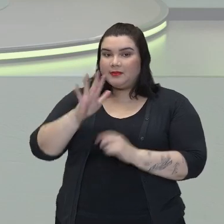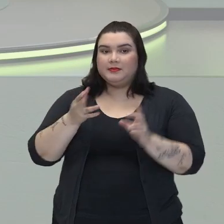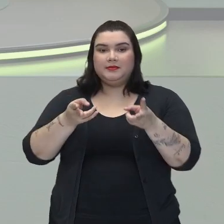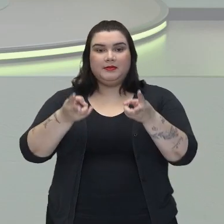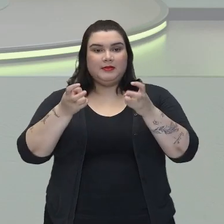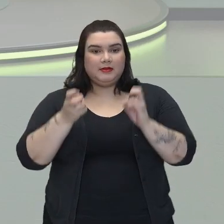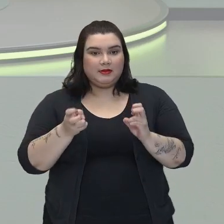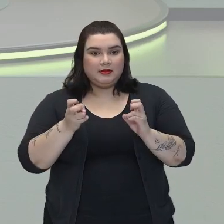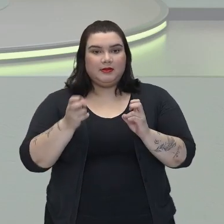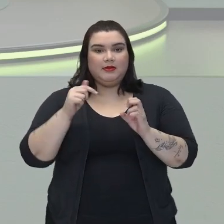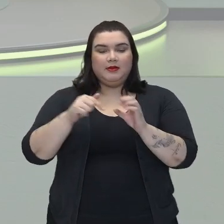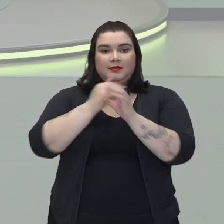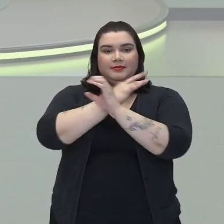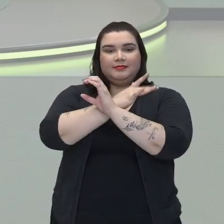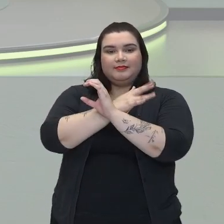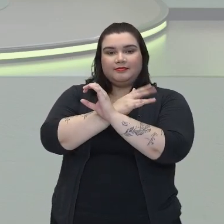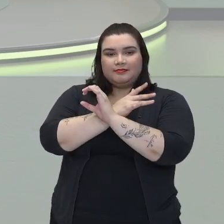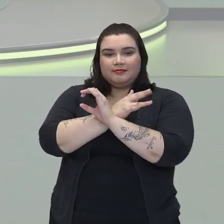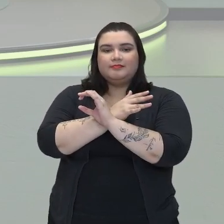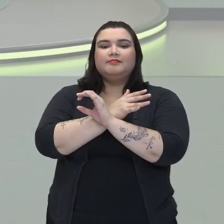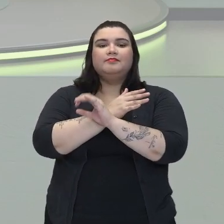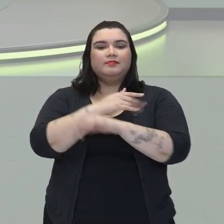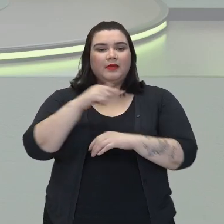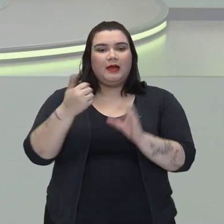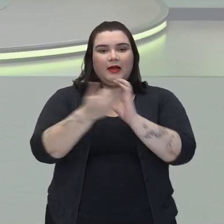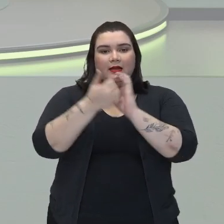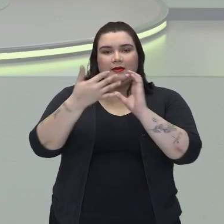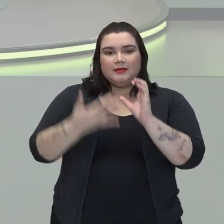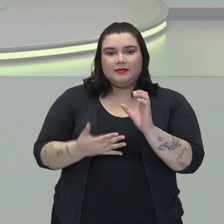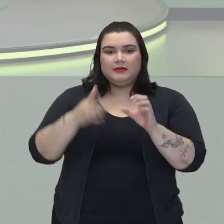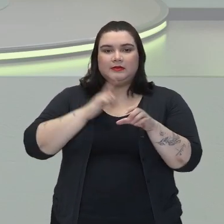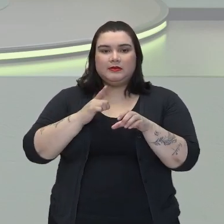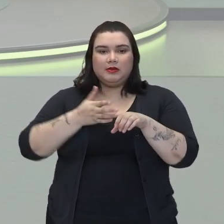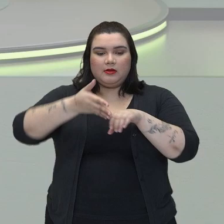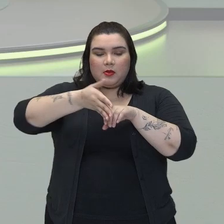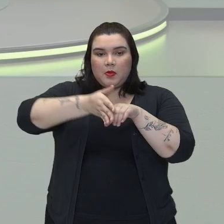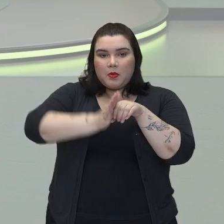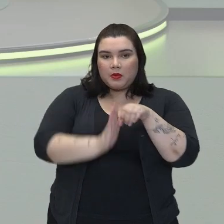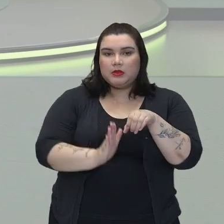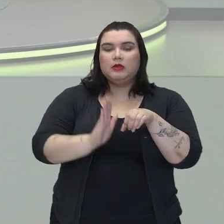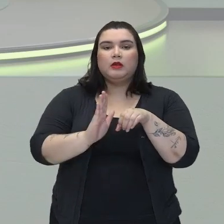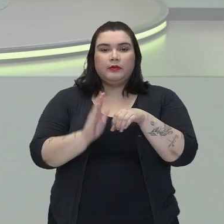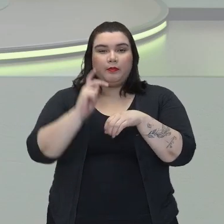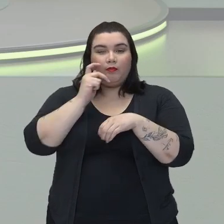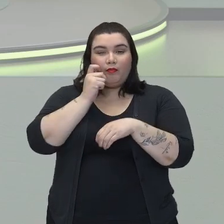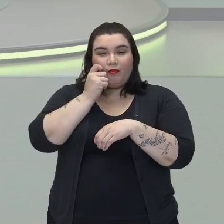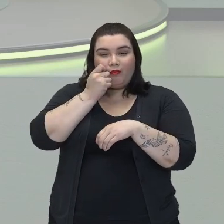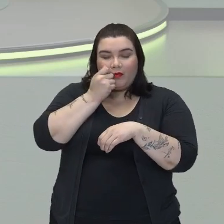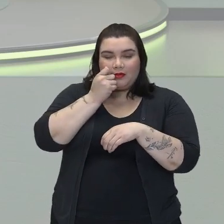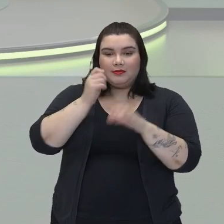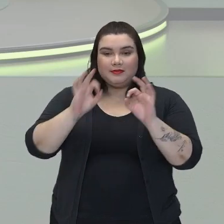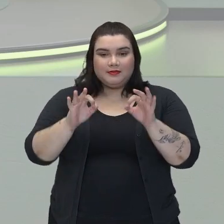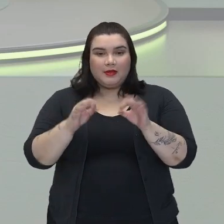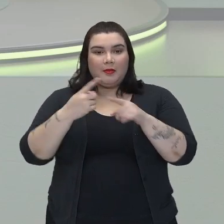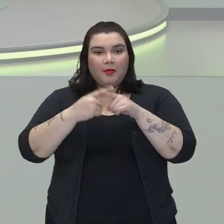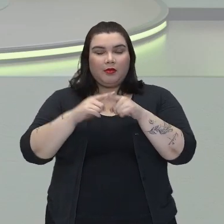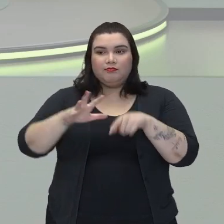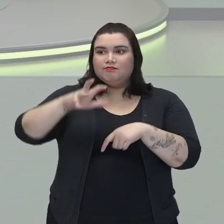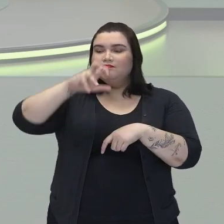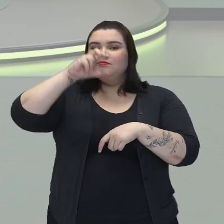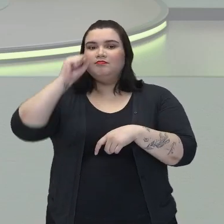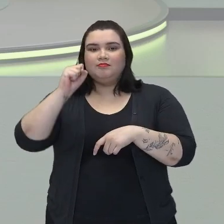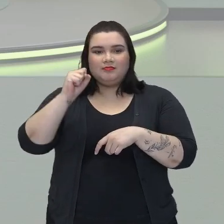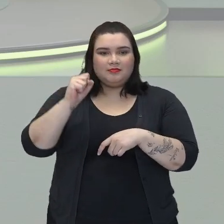percebe-se que a gente vai sentir o cheiro característico quando cortar ali o limão, né? Porque a gente sente de longe o